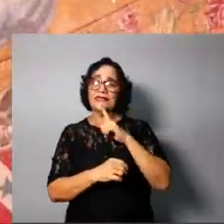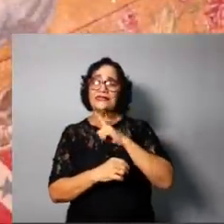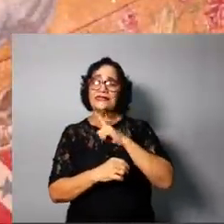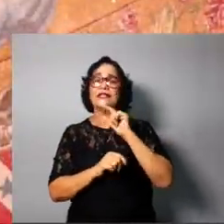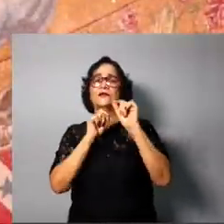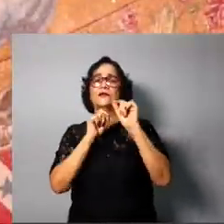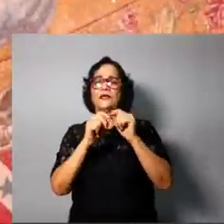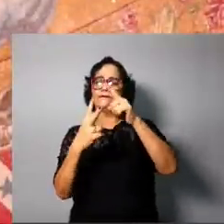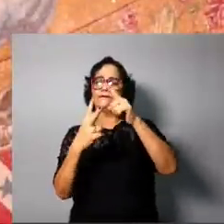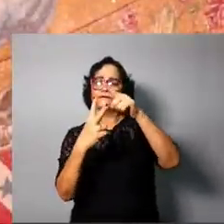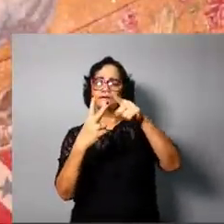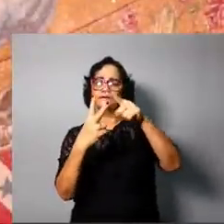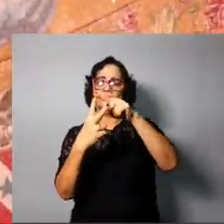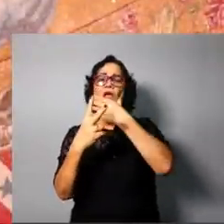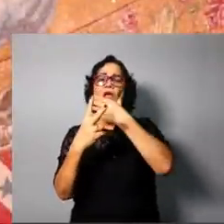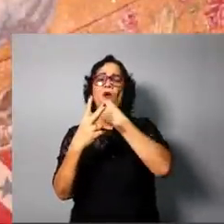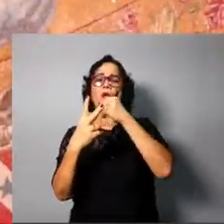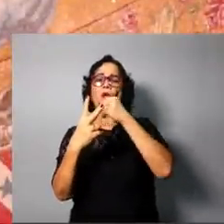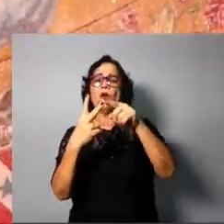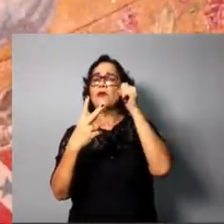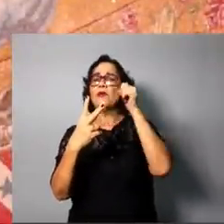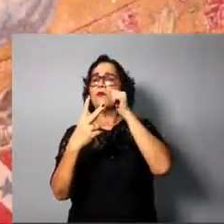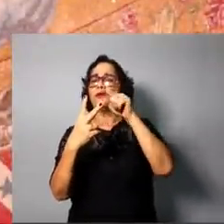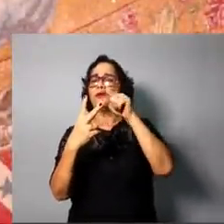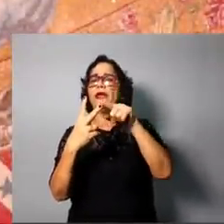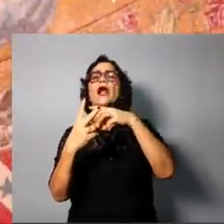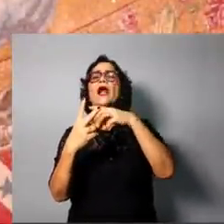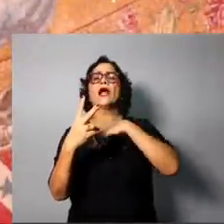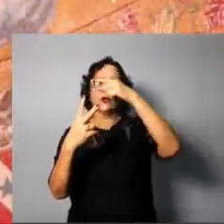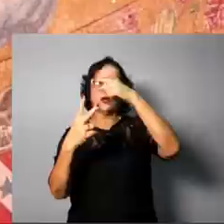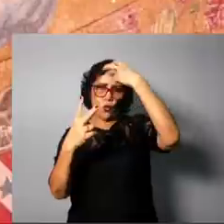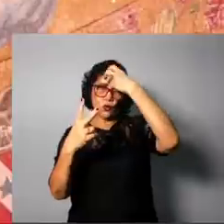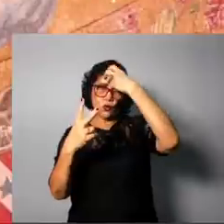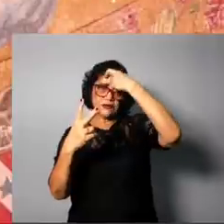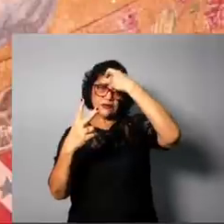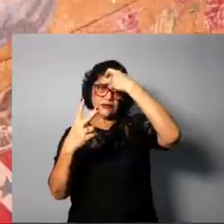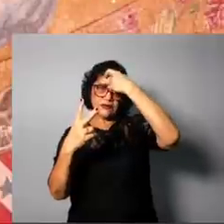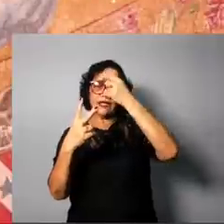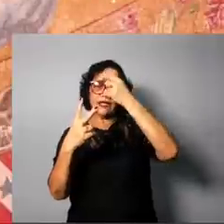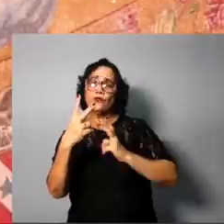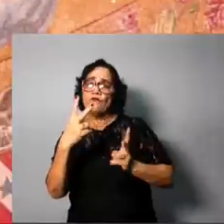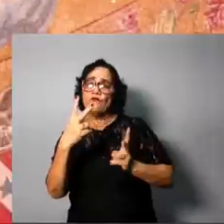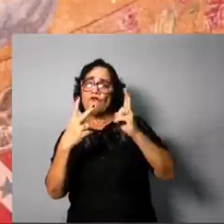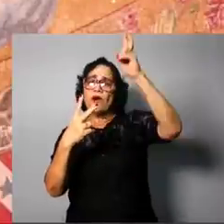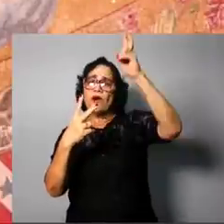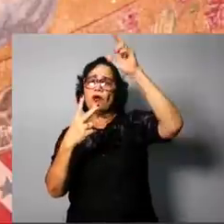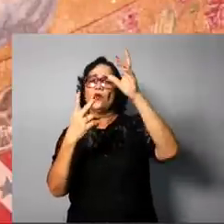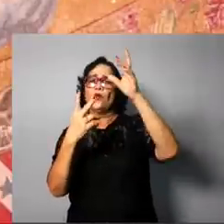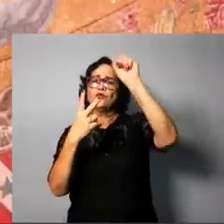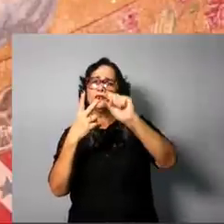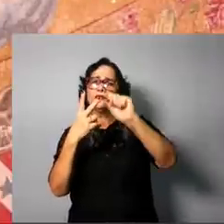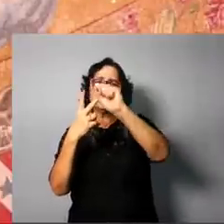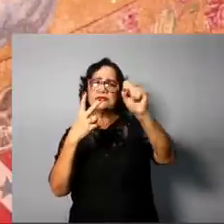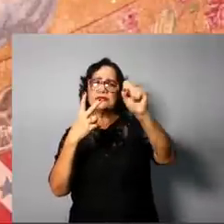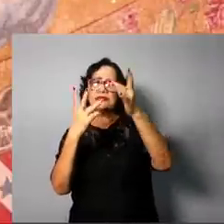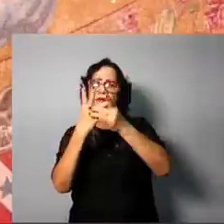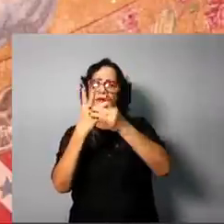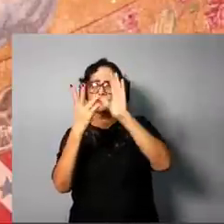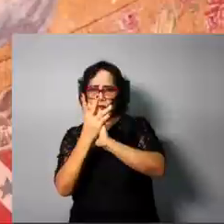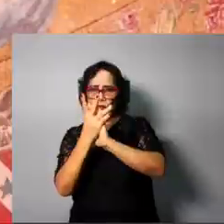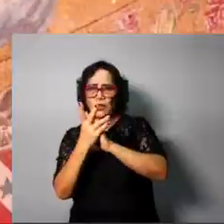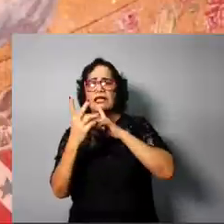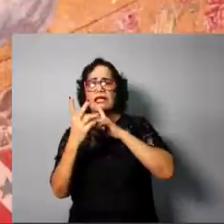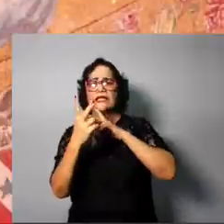consciência do valor do sacramento do matrimônio, lá onde tem uma família que